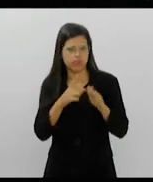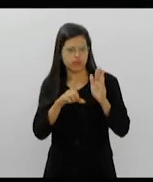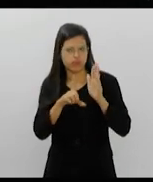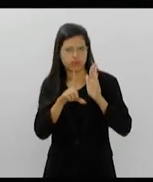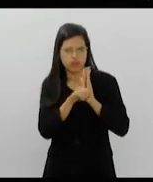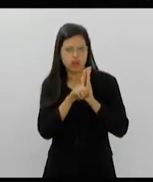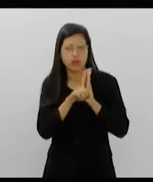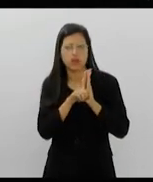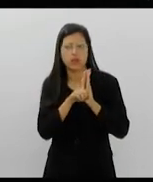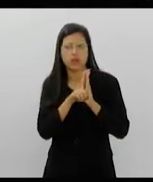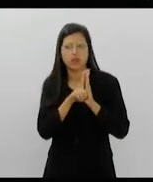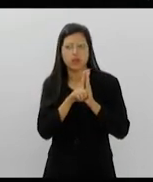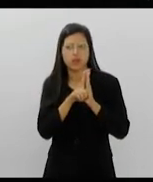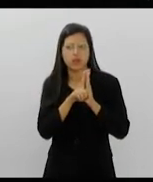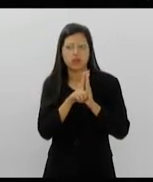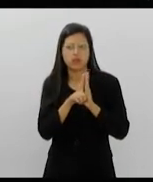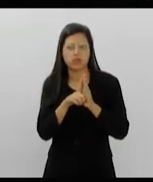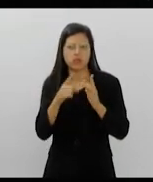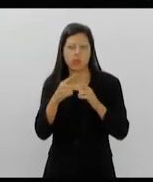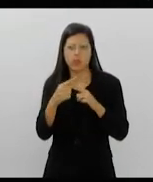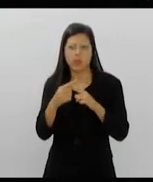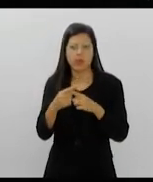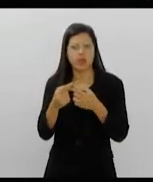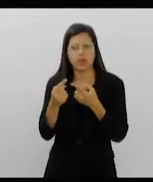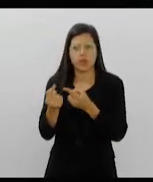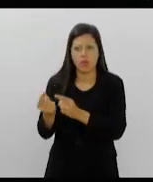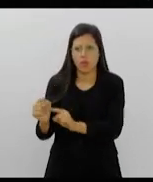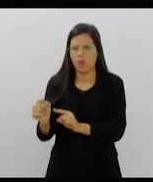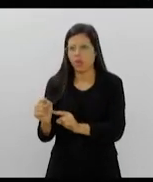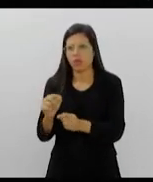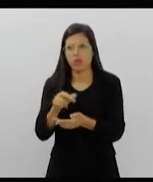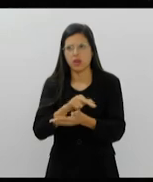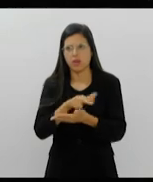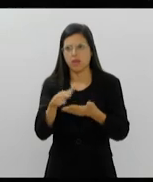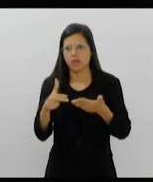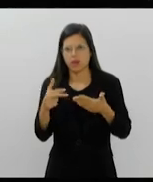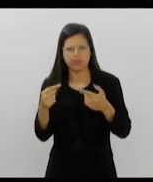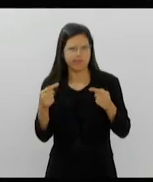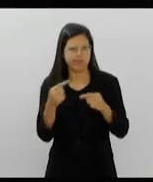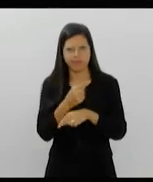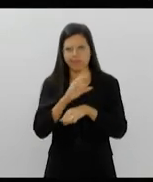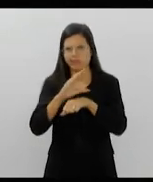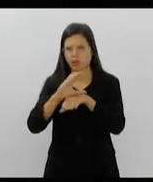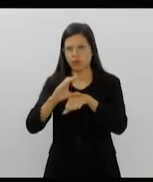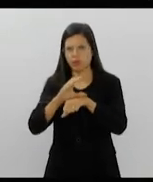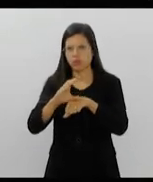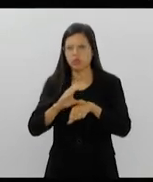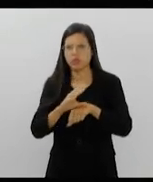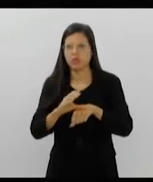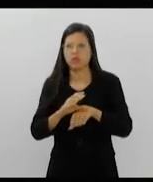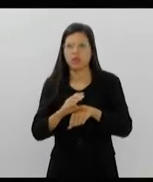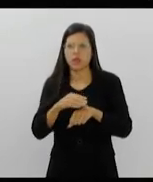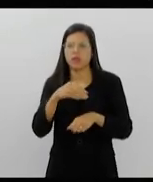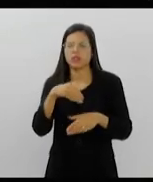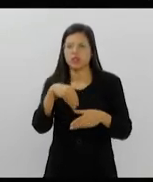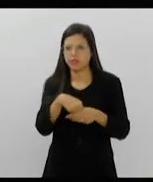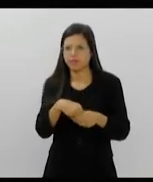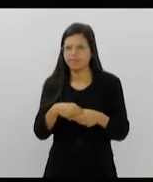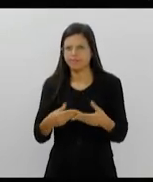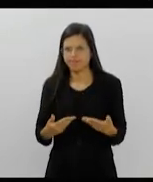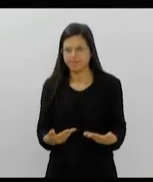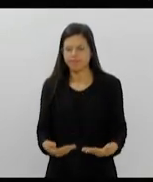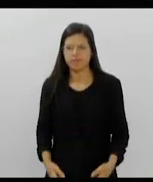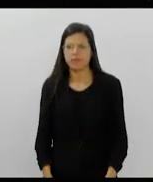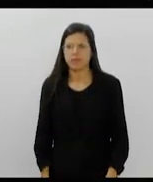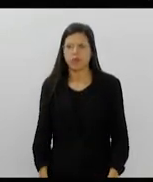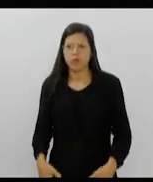e por ilegalidade no sentido que afronta diversos dispositivos constitucionais e infraconstitucionais, que o